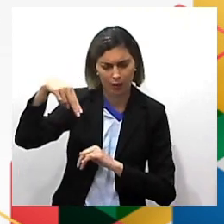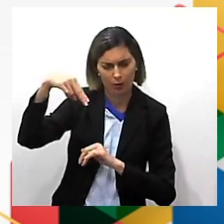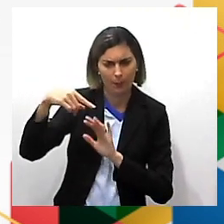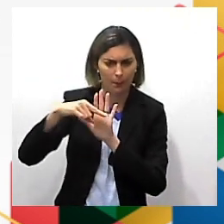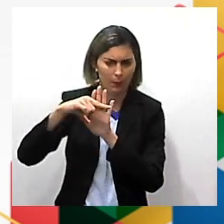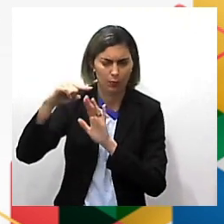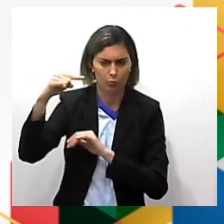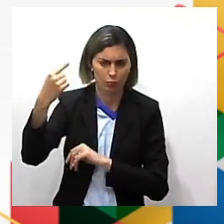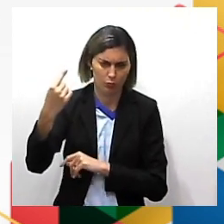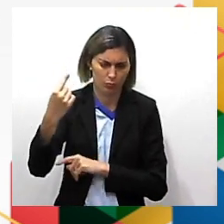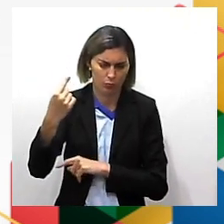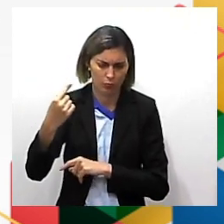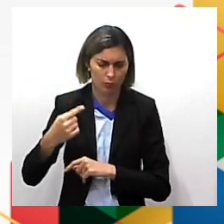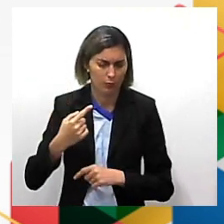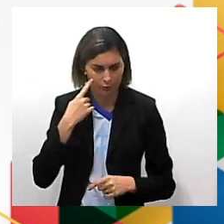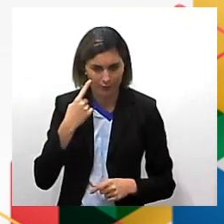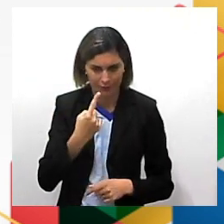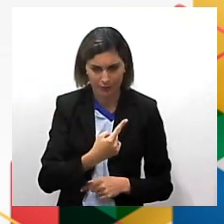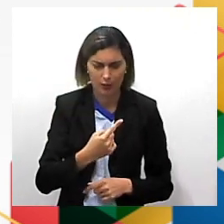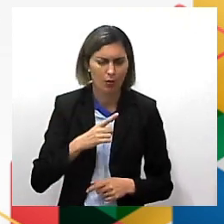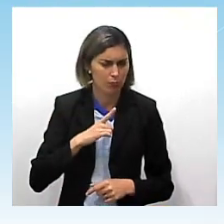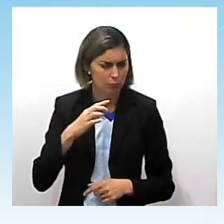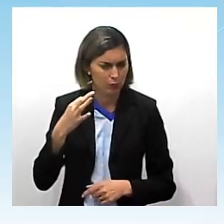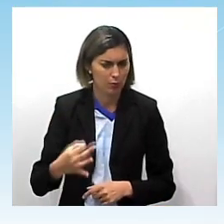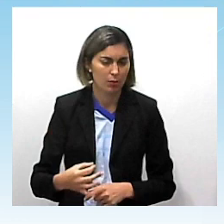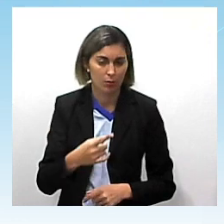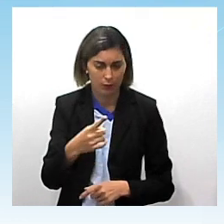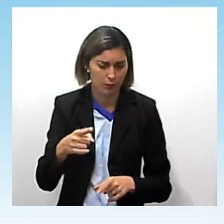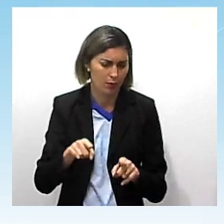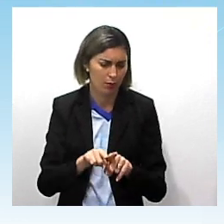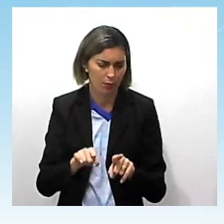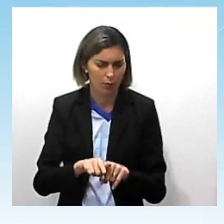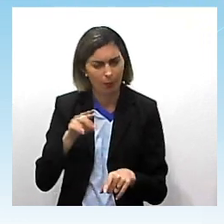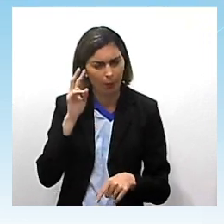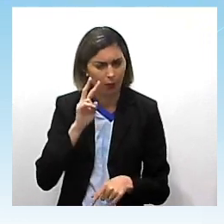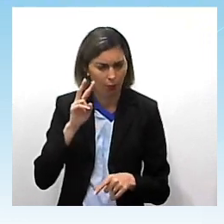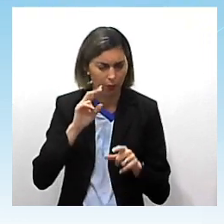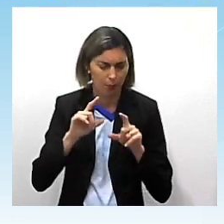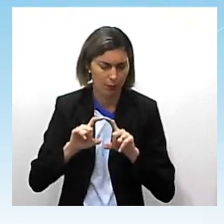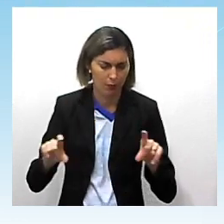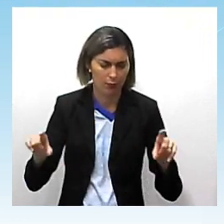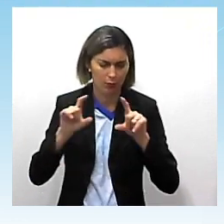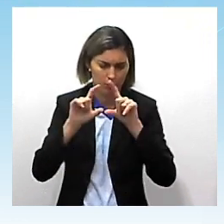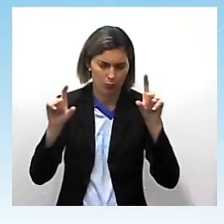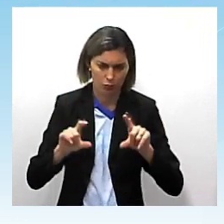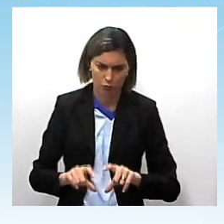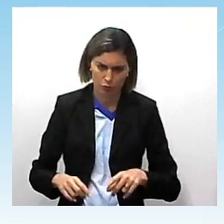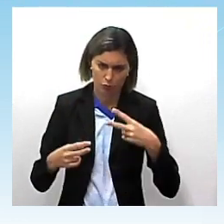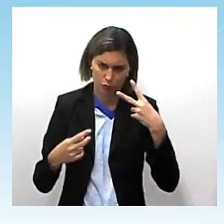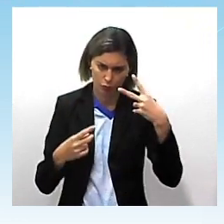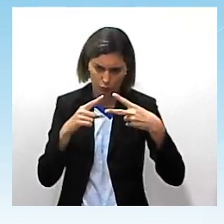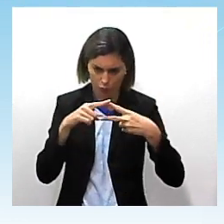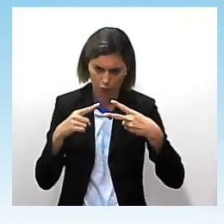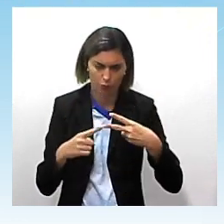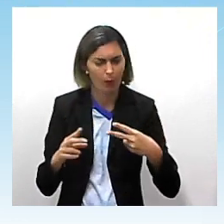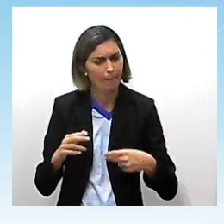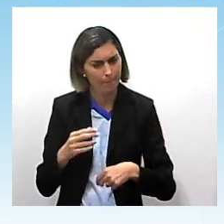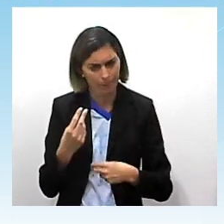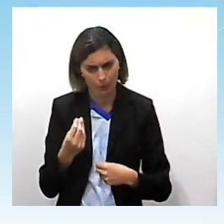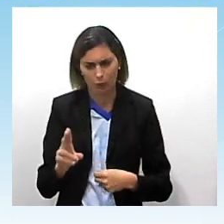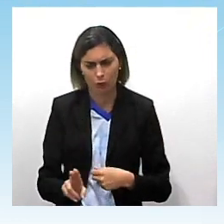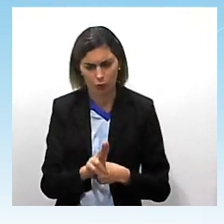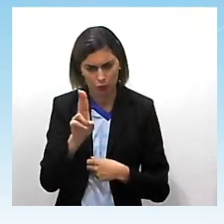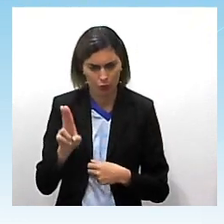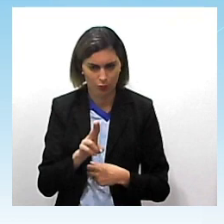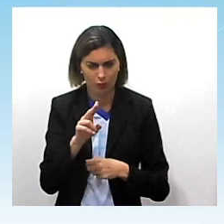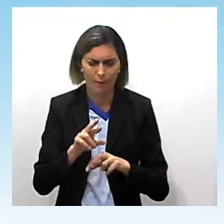n-1. Beleza, galera? Tenho certeza que você também lembra dessa equação, dessas duas fórmulas que são muito utilizadas aí